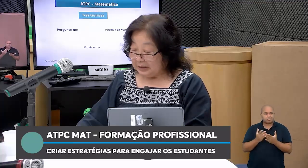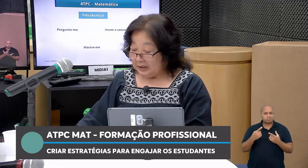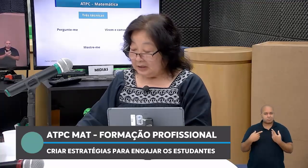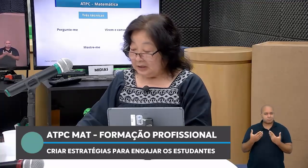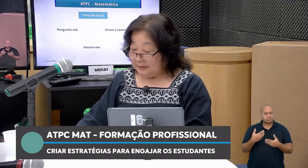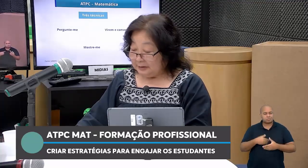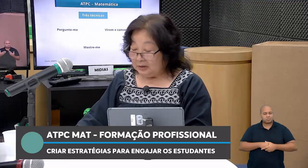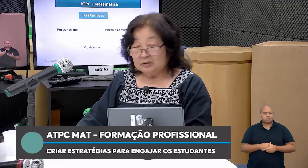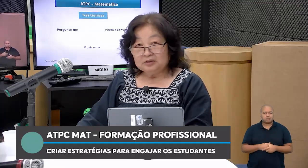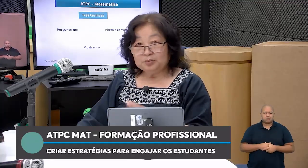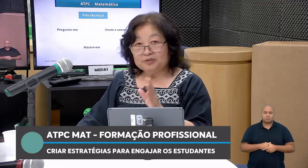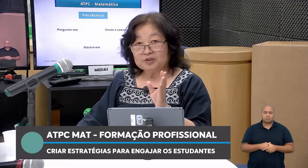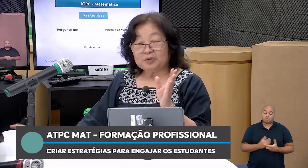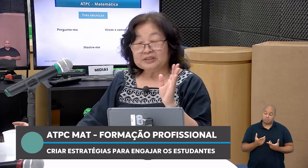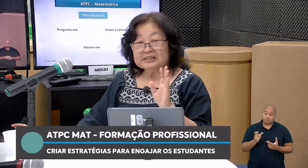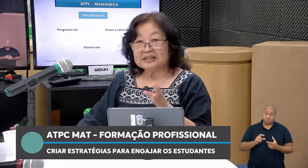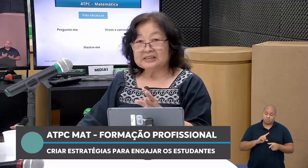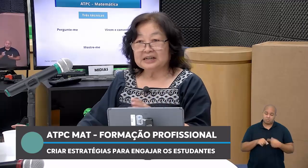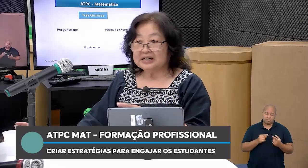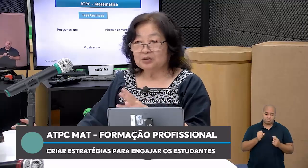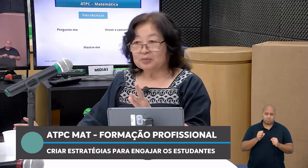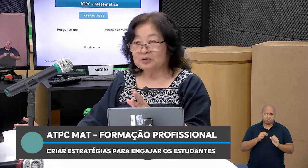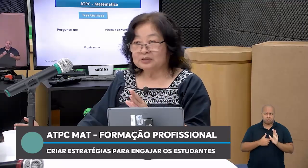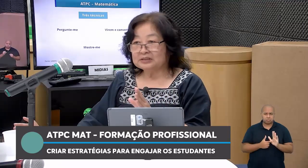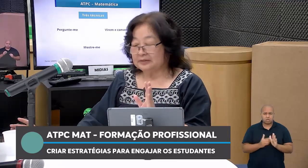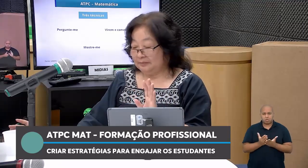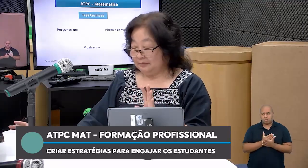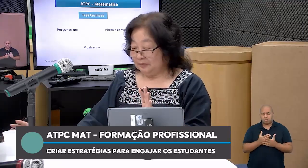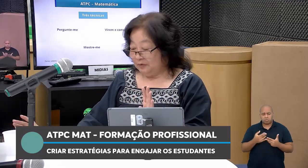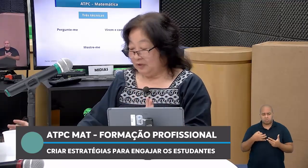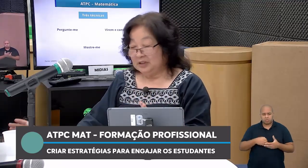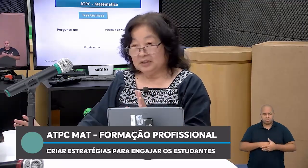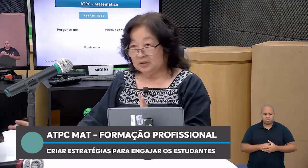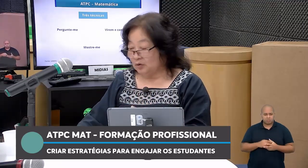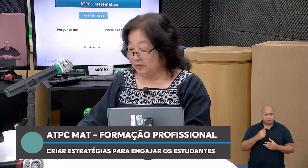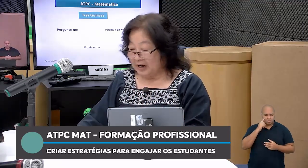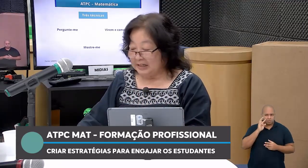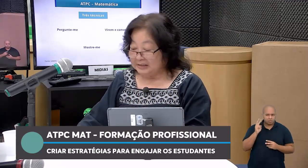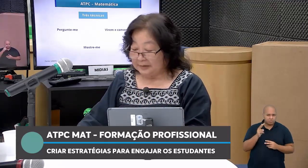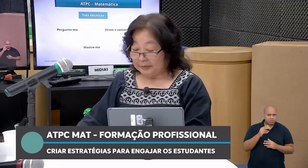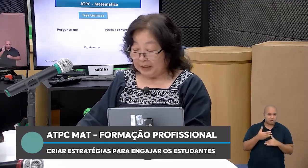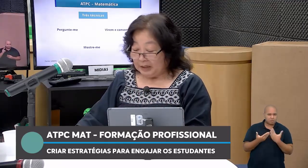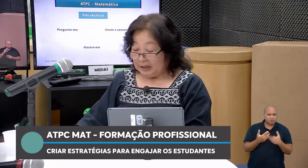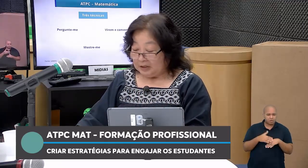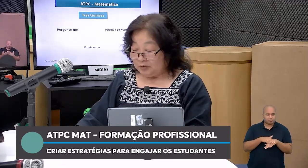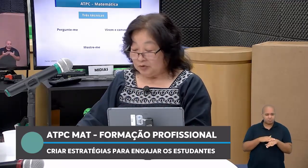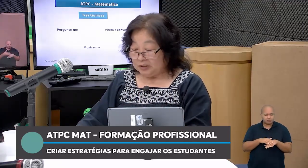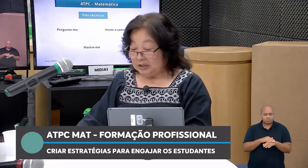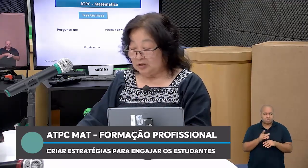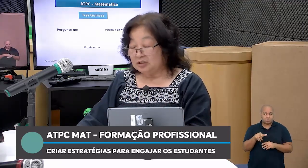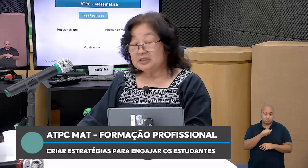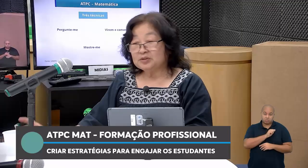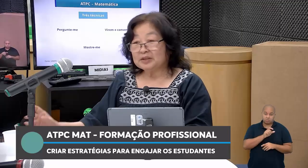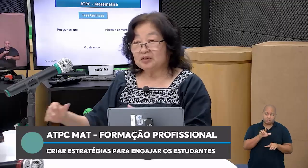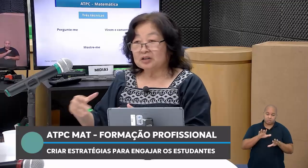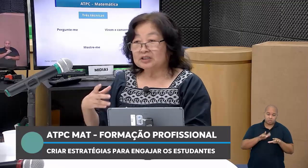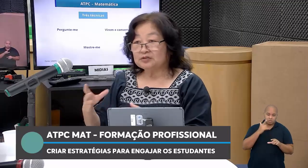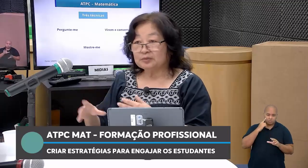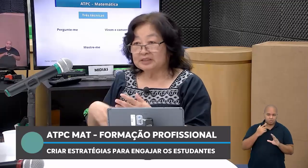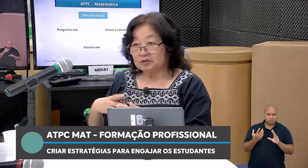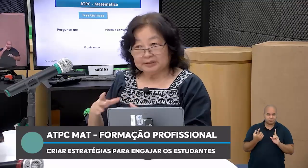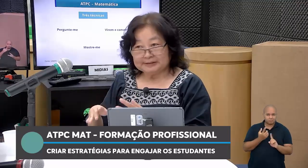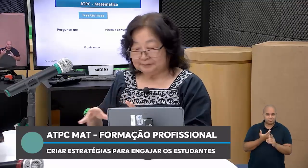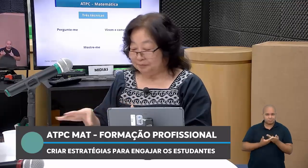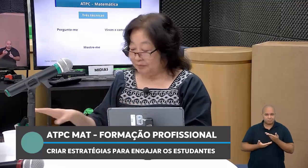Sim. E o professor pode sinalizar alguma coisa assim, virem e conversem, Sim. e o estudante então inicia uma troca